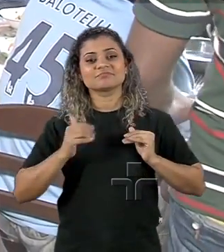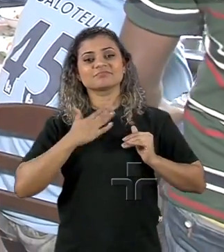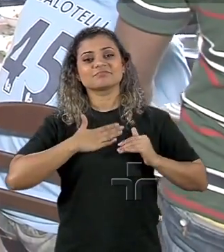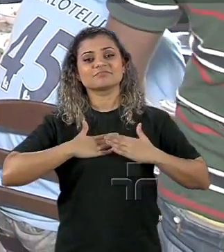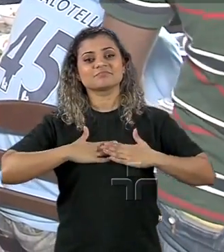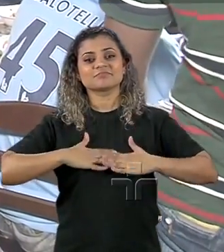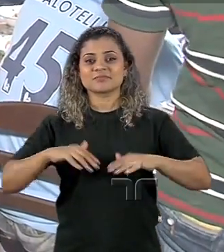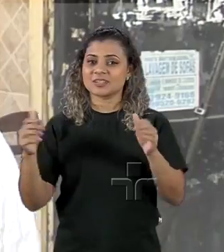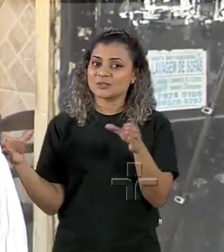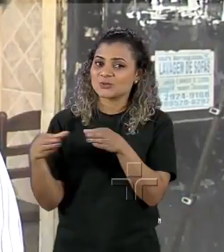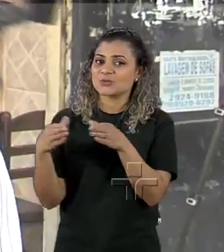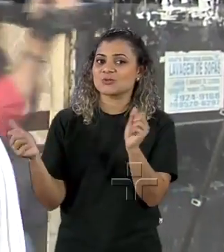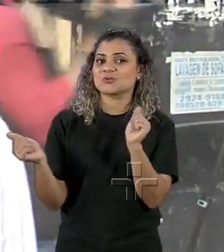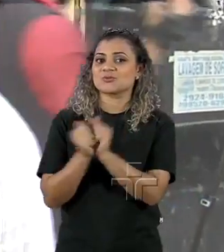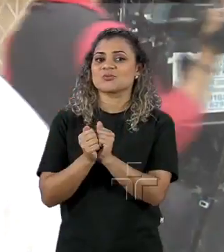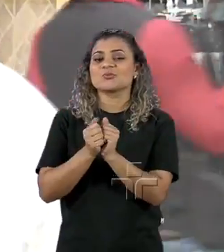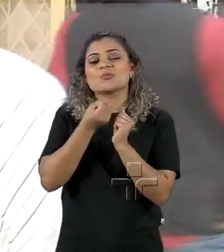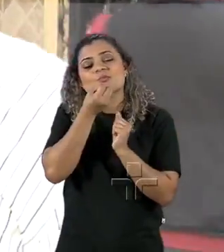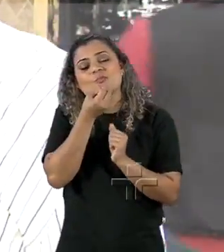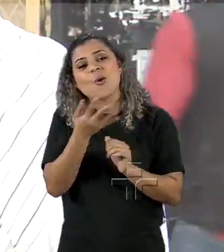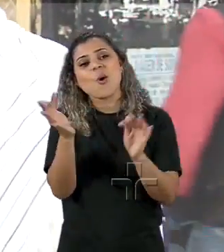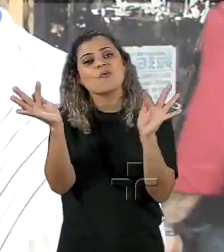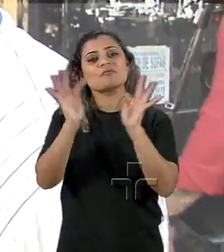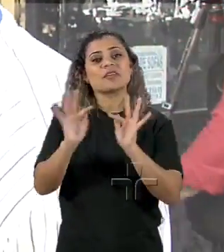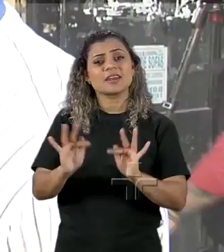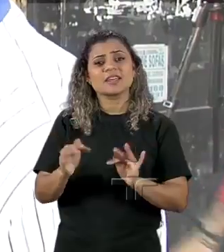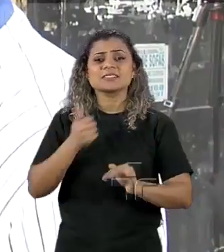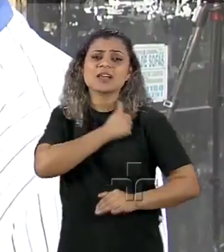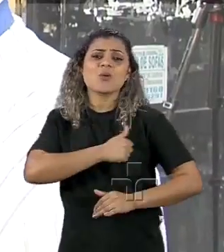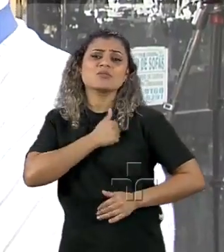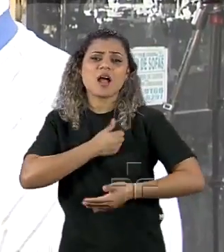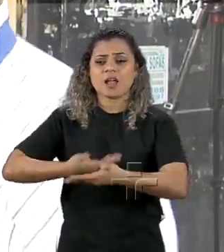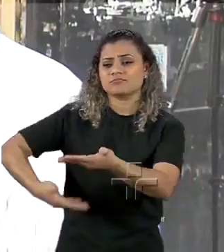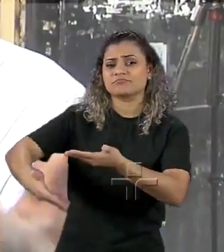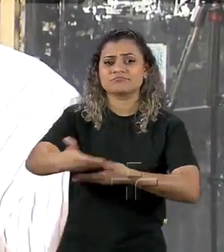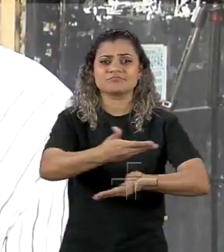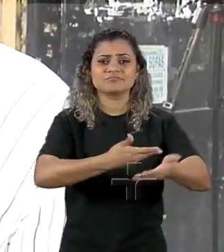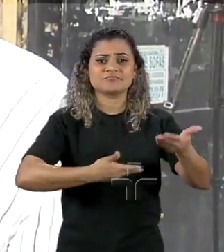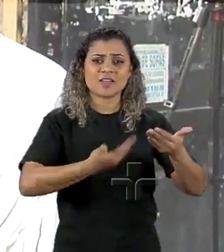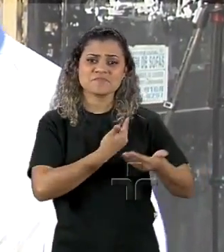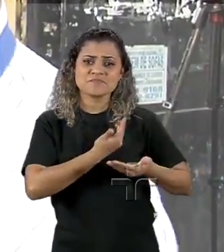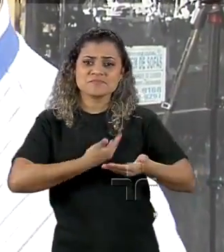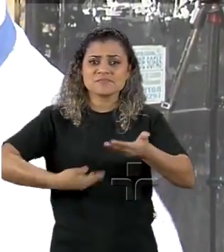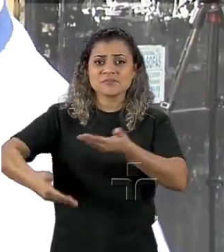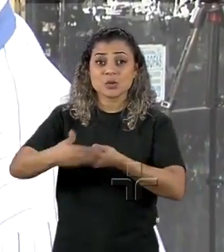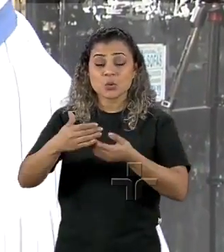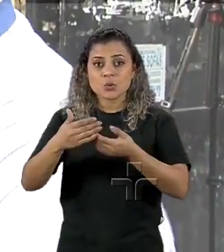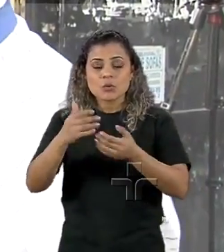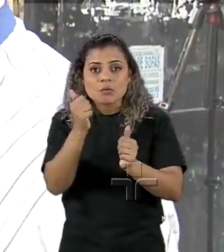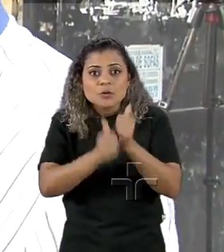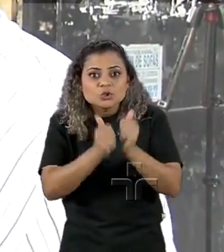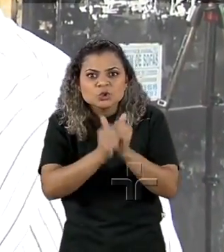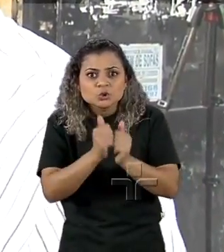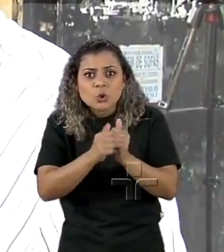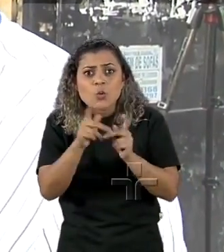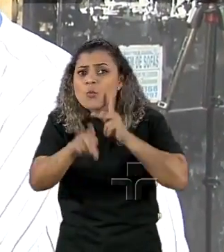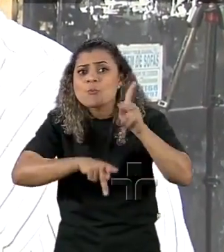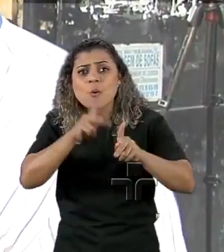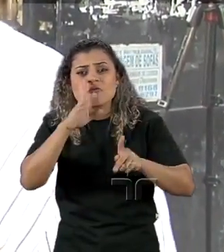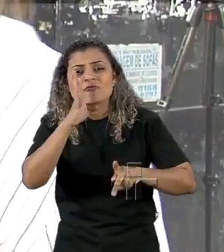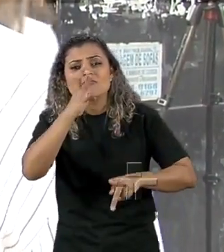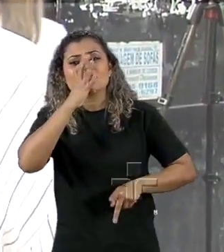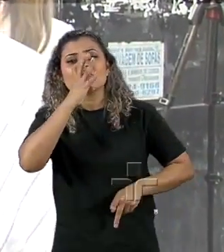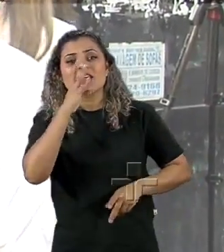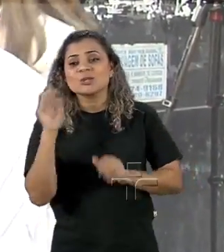torcido juntos. Senti bem, a gente matar a saudade, porque por causa desse jogo você vê tanto povo que